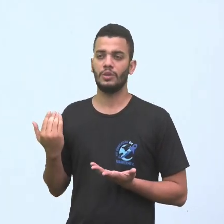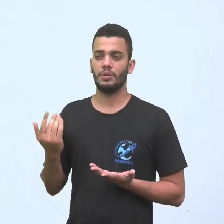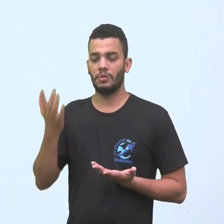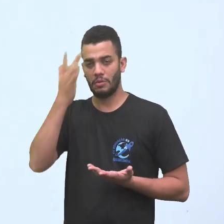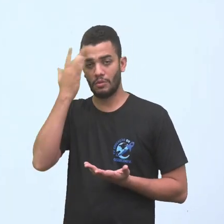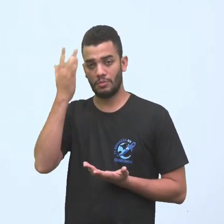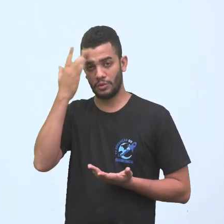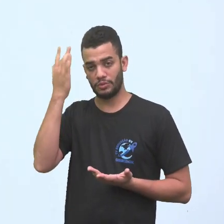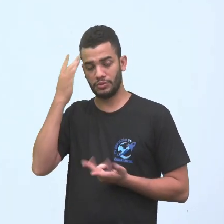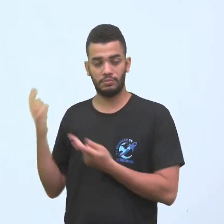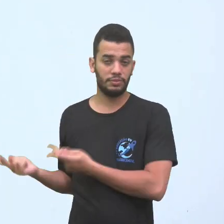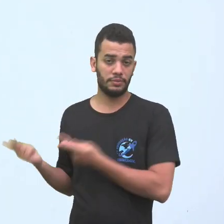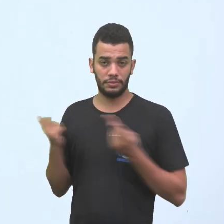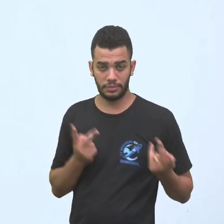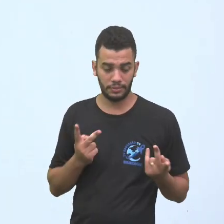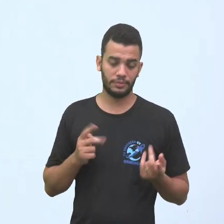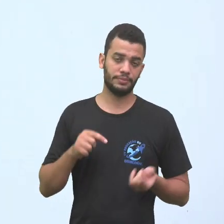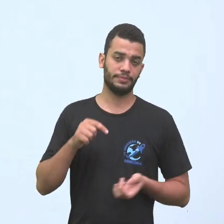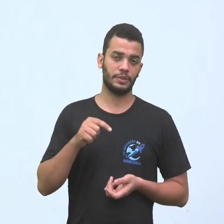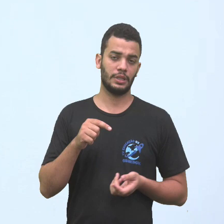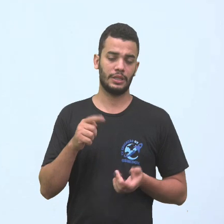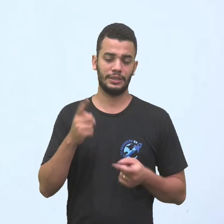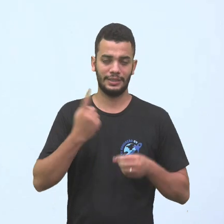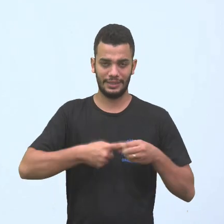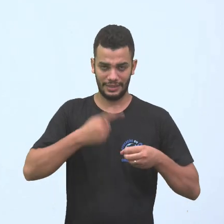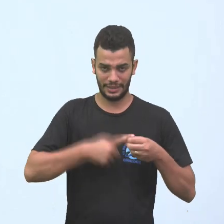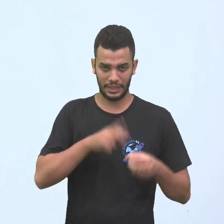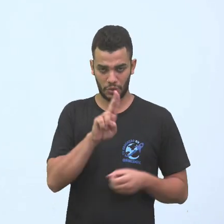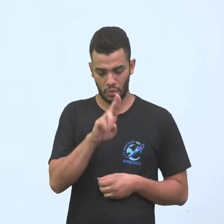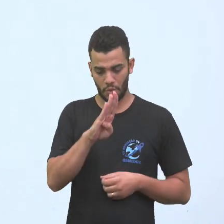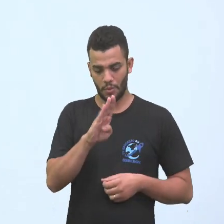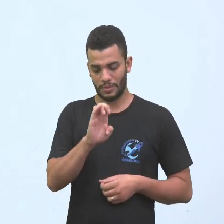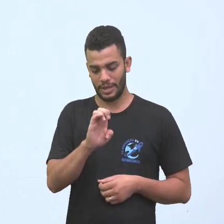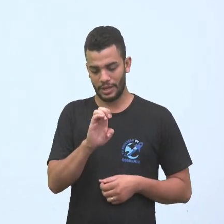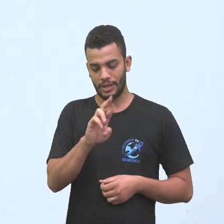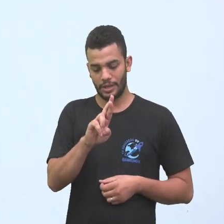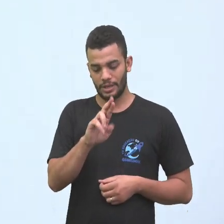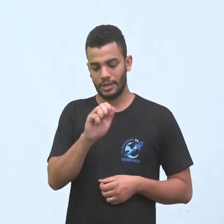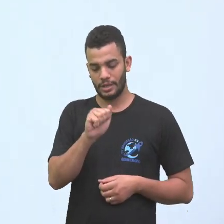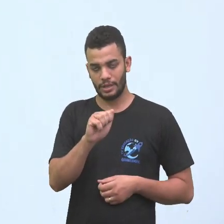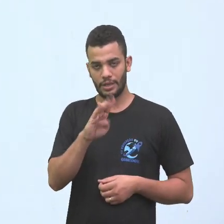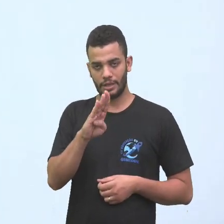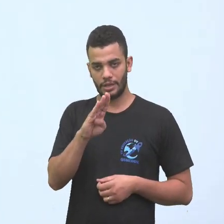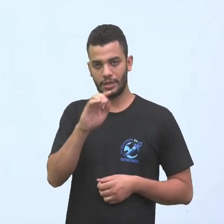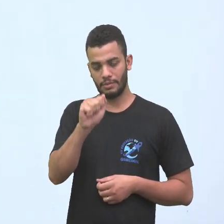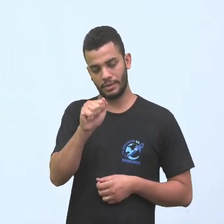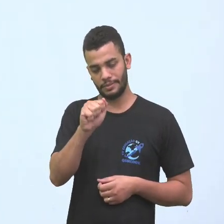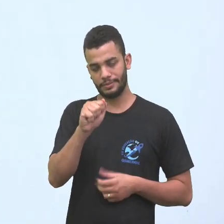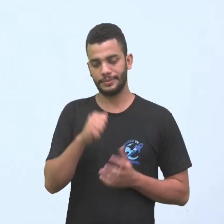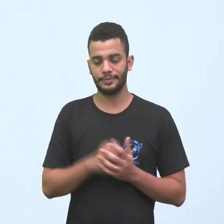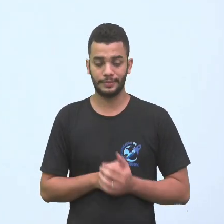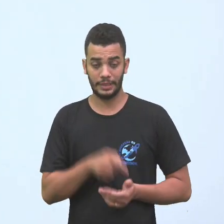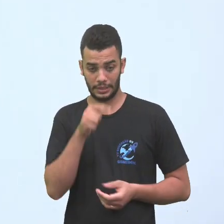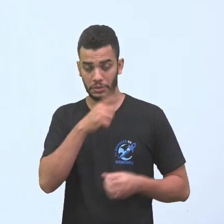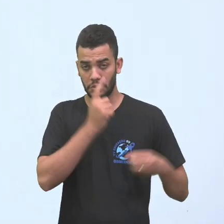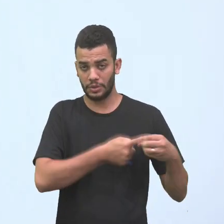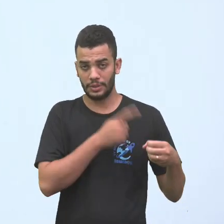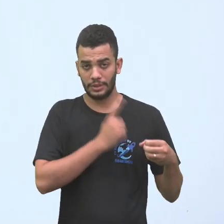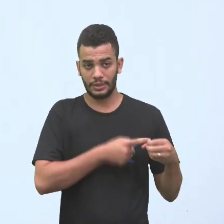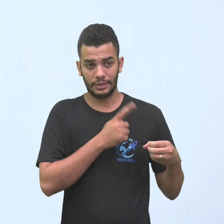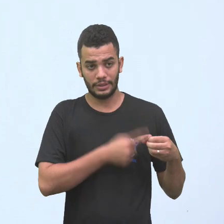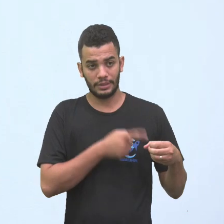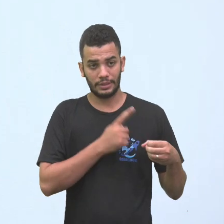dos educadores de Uberaba. Uberaba, só o que vai para a educação durante o ano